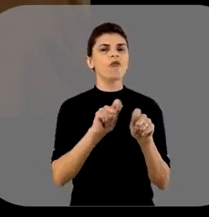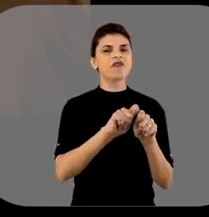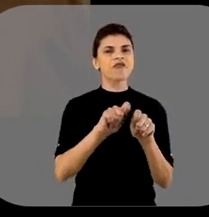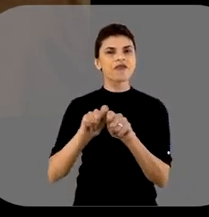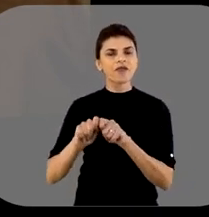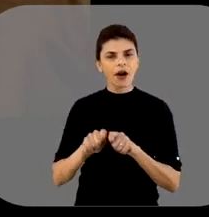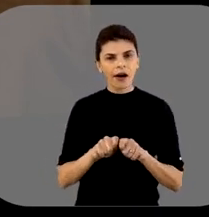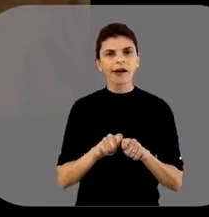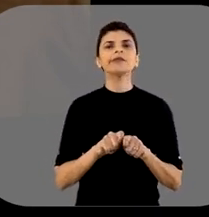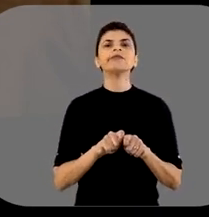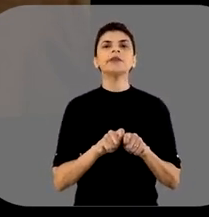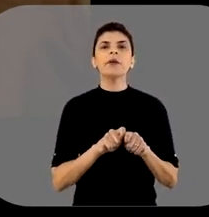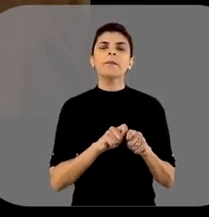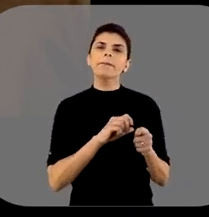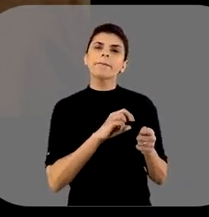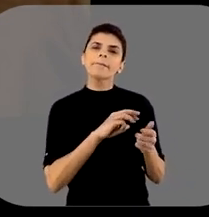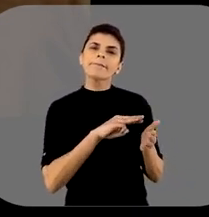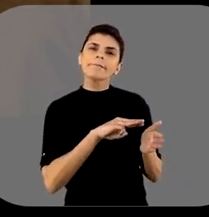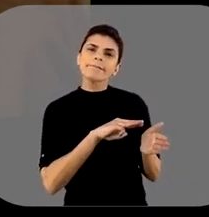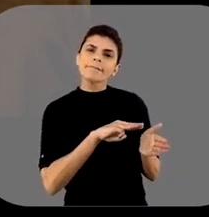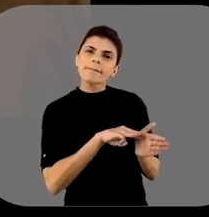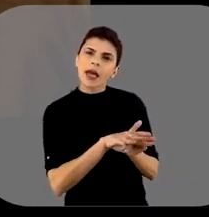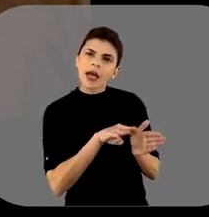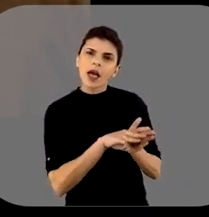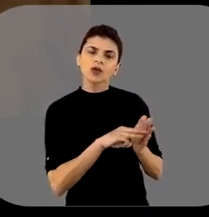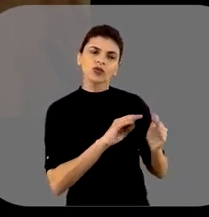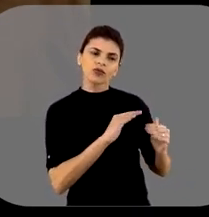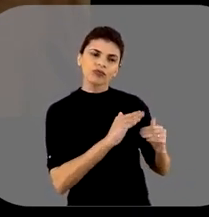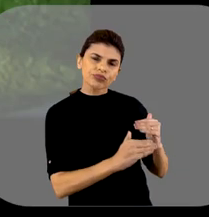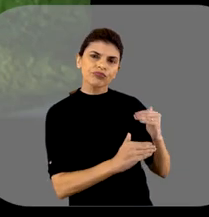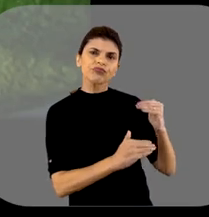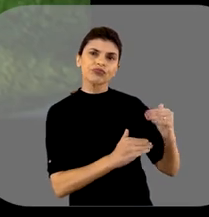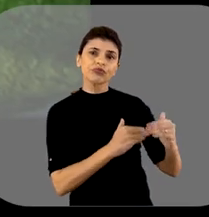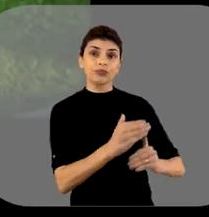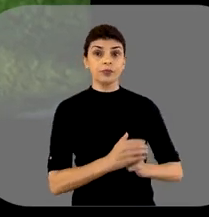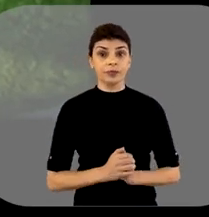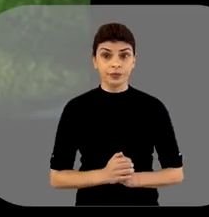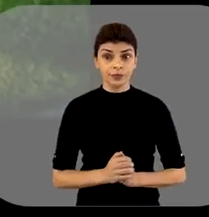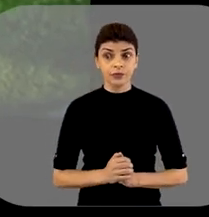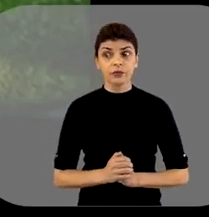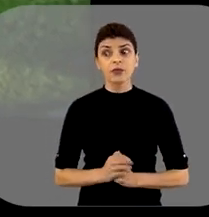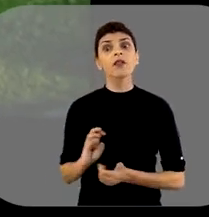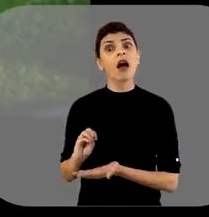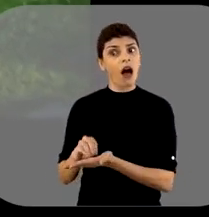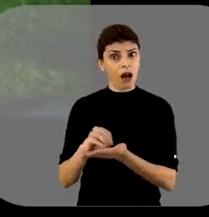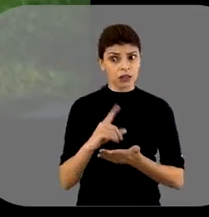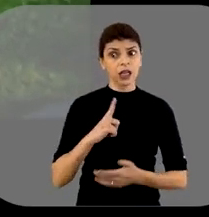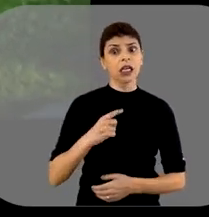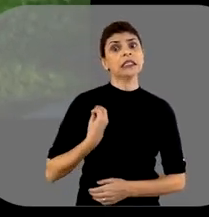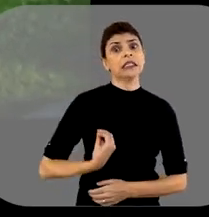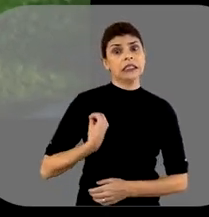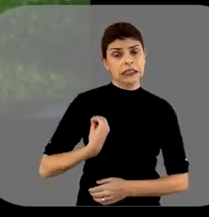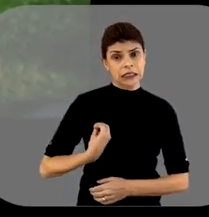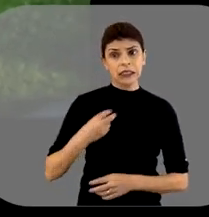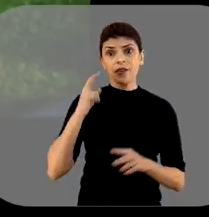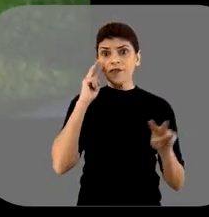fazer, esse método e essas diretrizes. Porque ainda existe uma visão de que